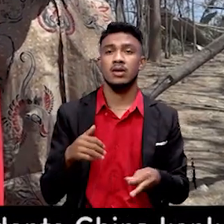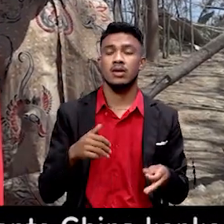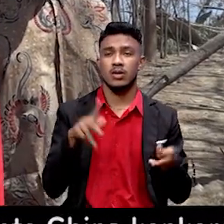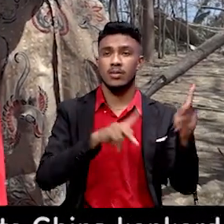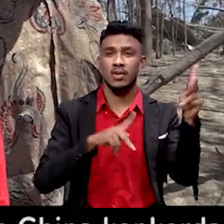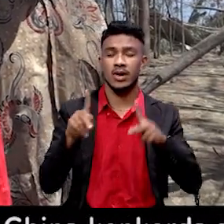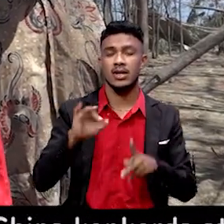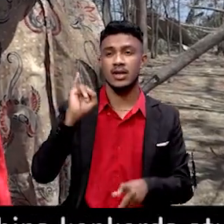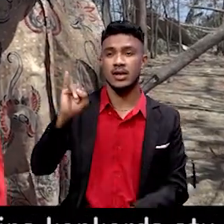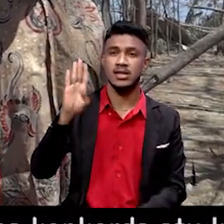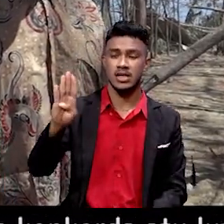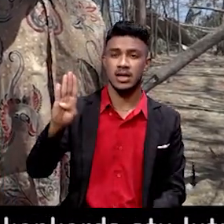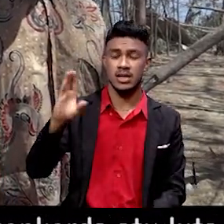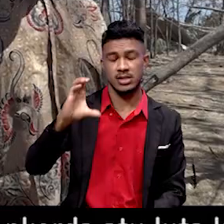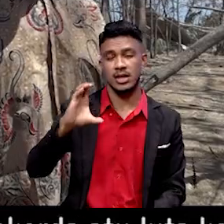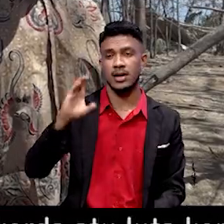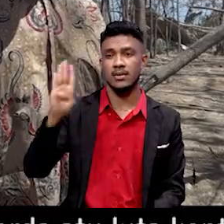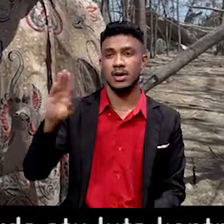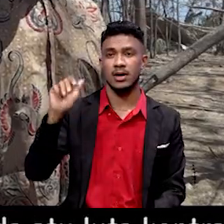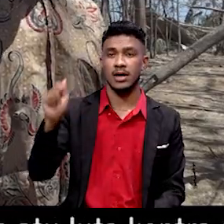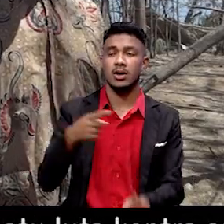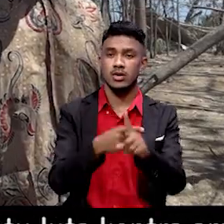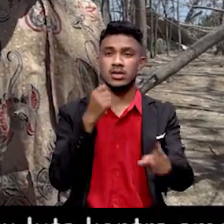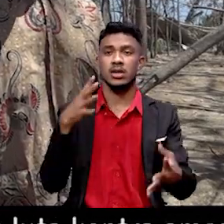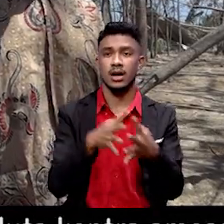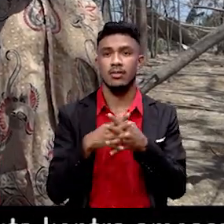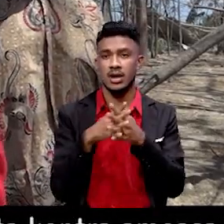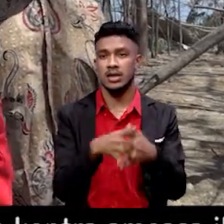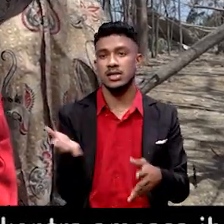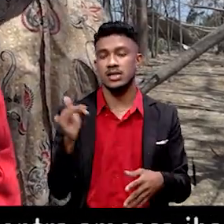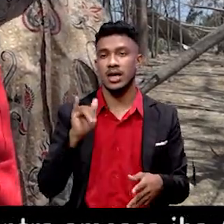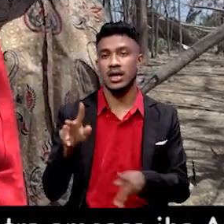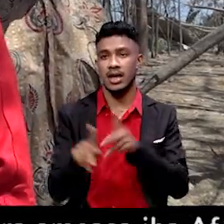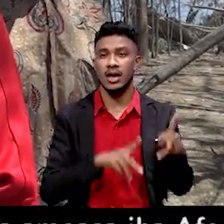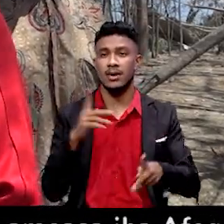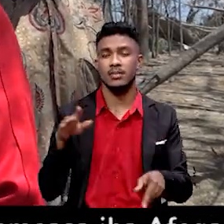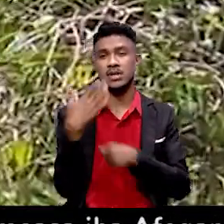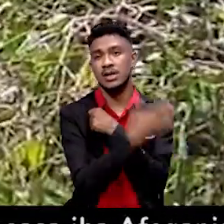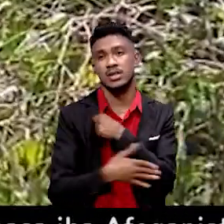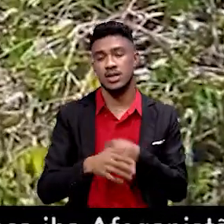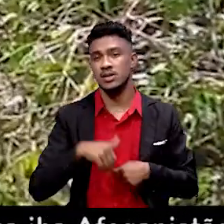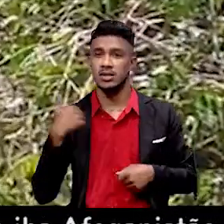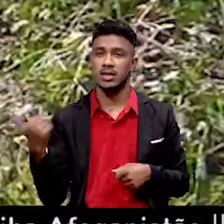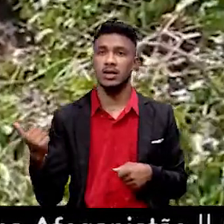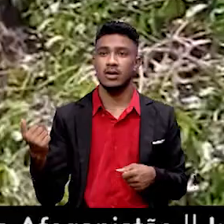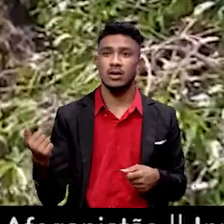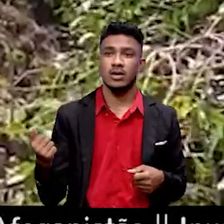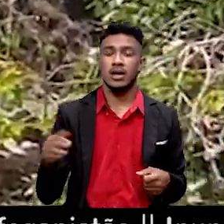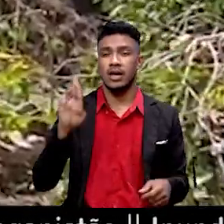CBA, Usi, América, Usi, Austrália. E Sirané é mais estrangeiro. República é um